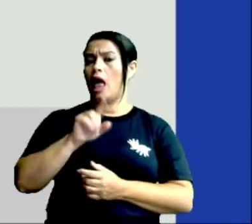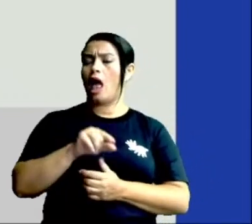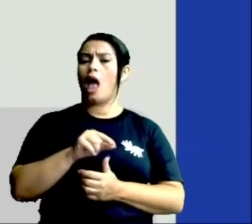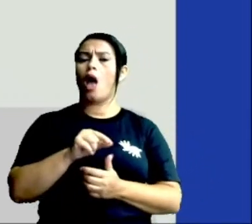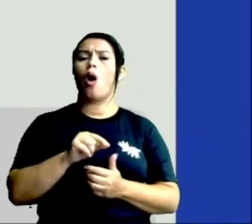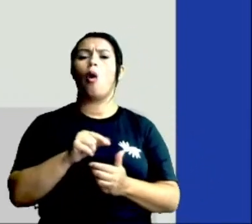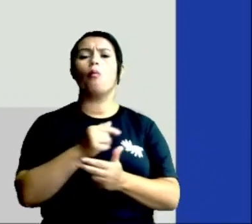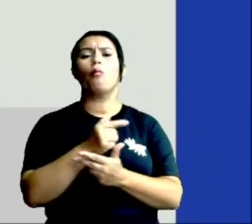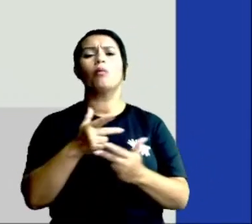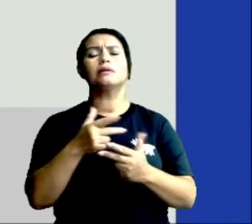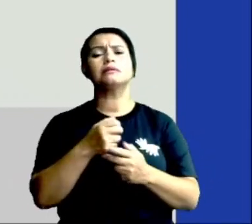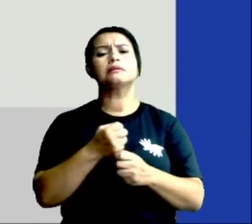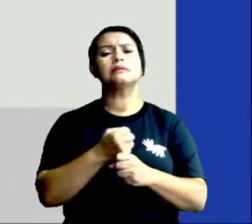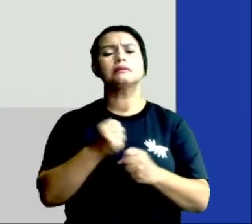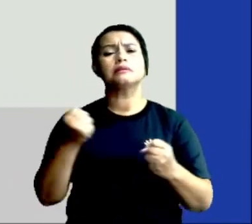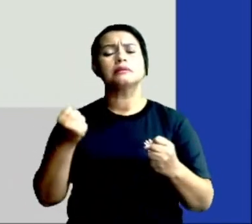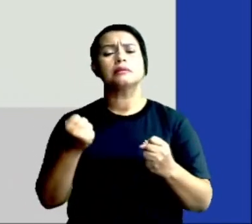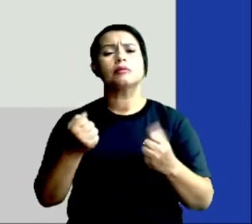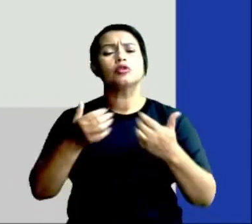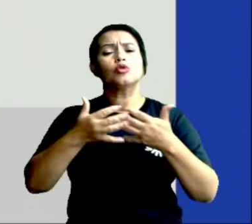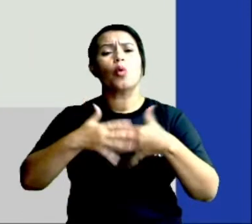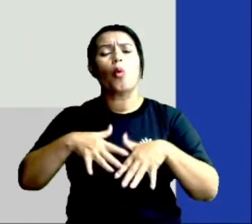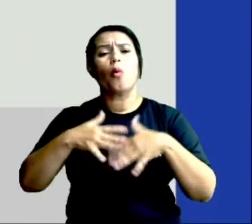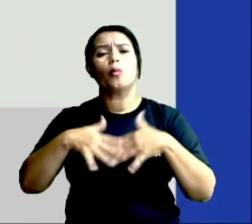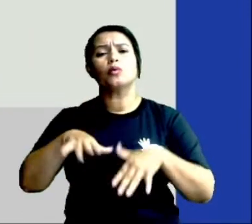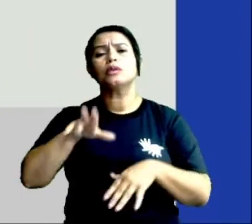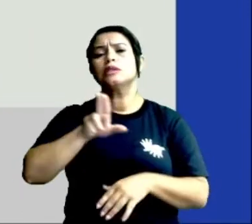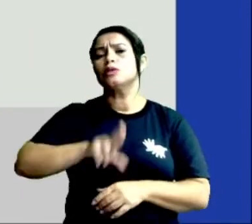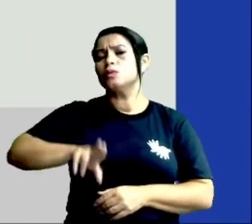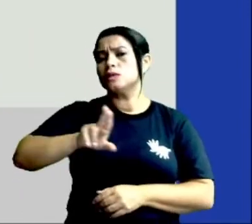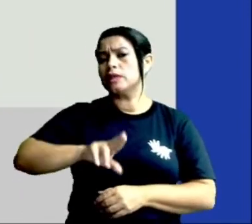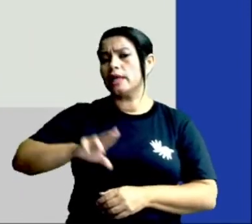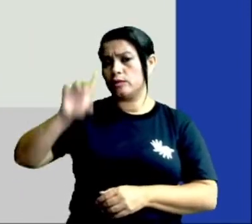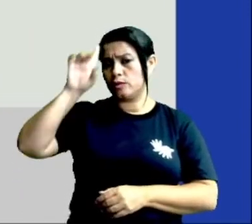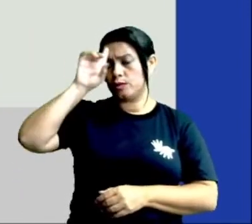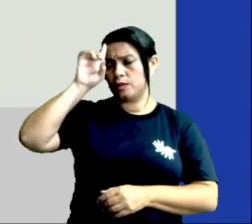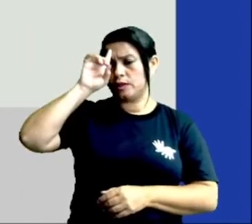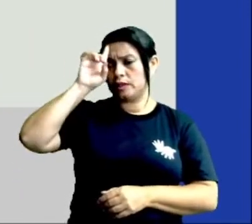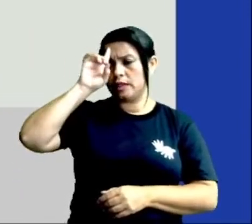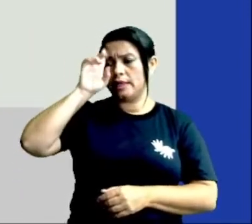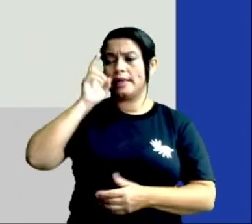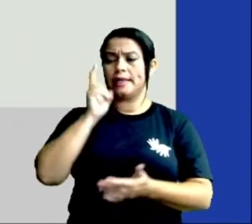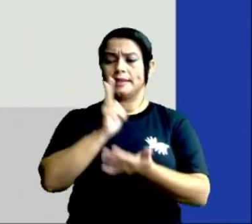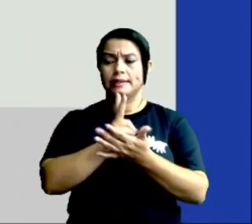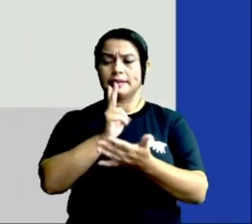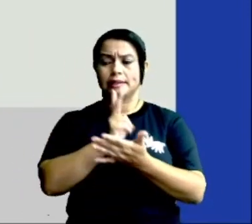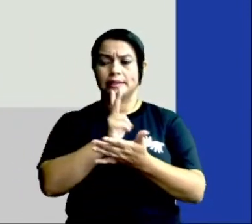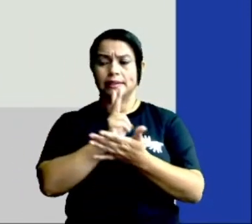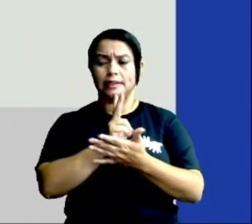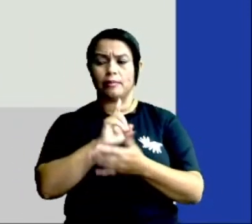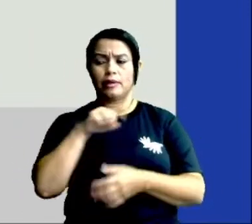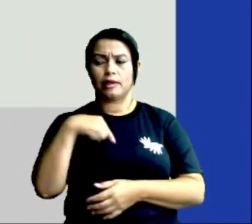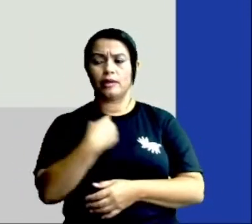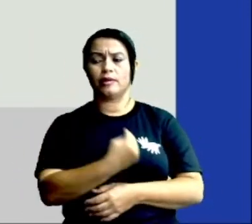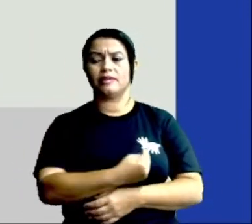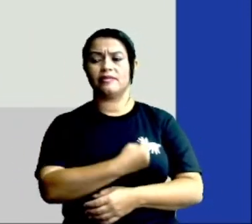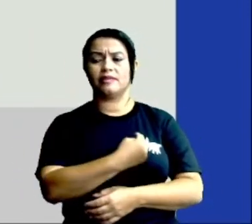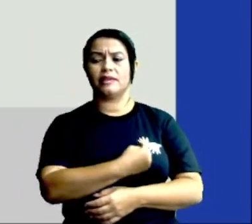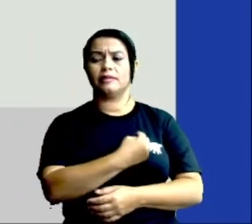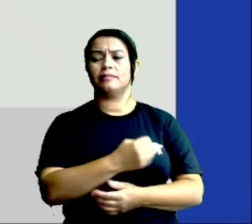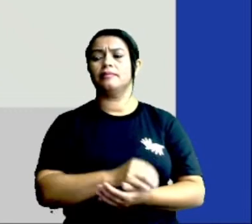das grandezas mais comuns e mais utilizadas no nosso cotidiano. Está sempre presente no nosso dia a